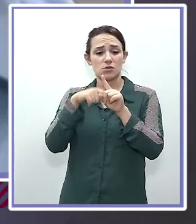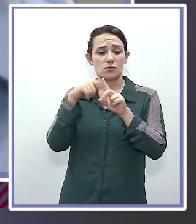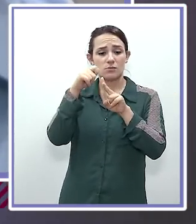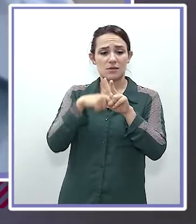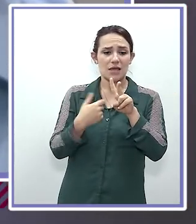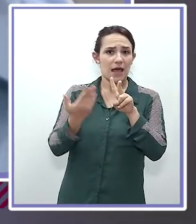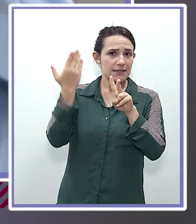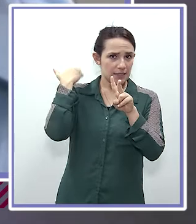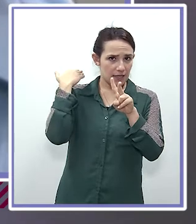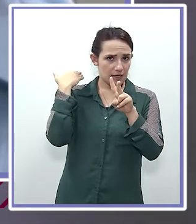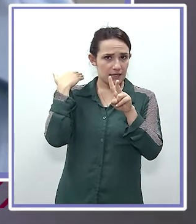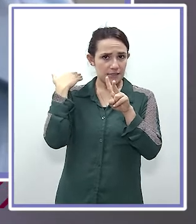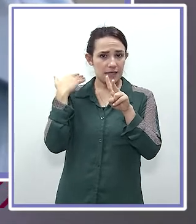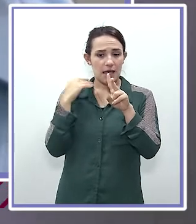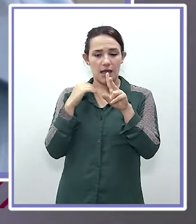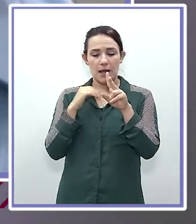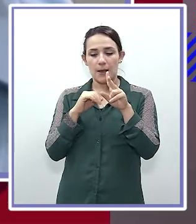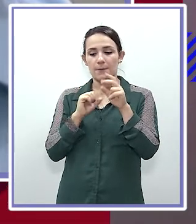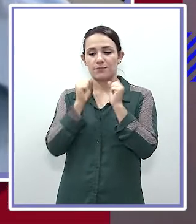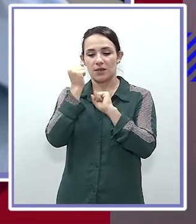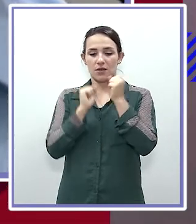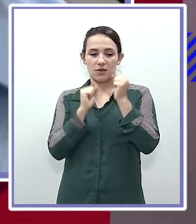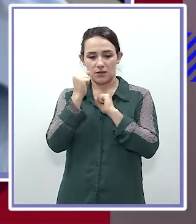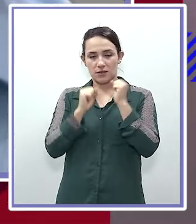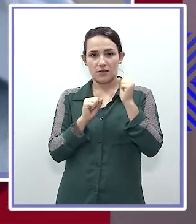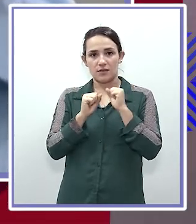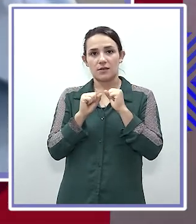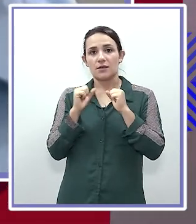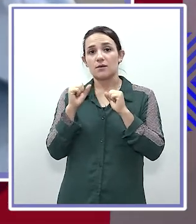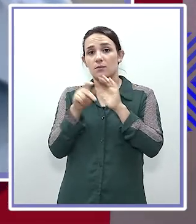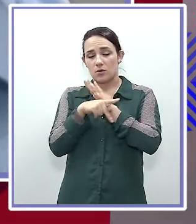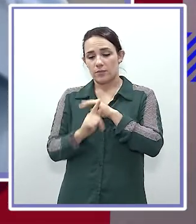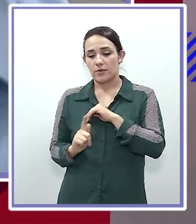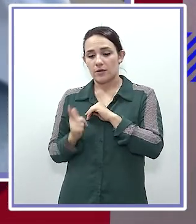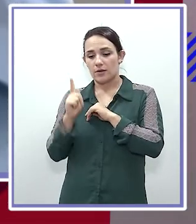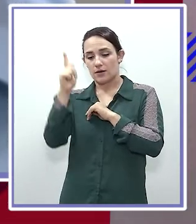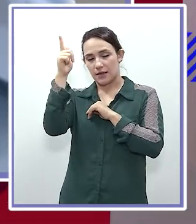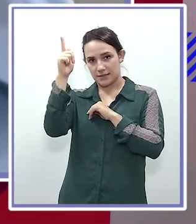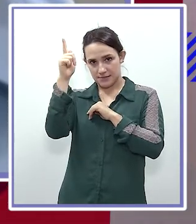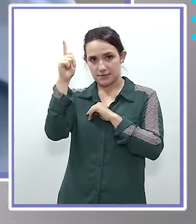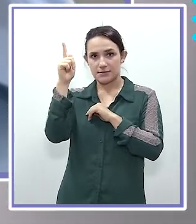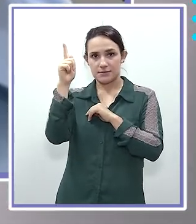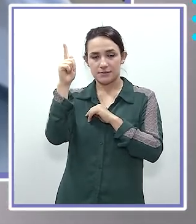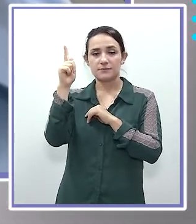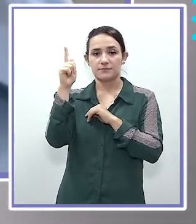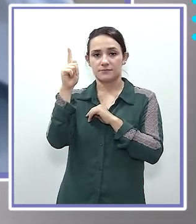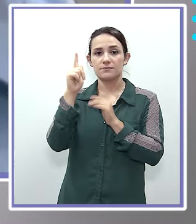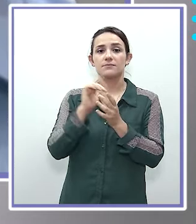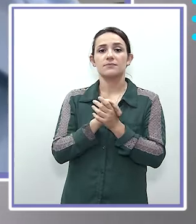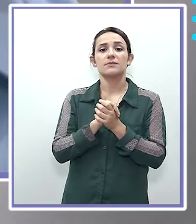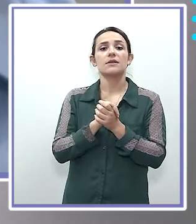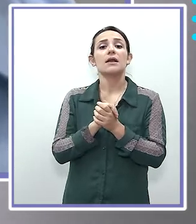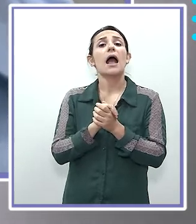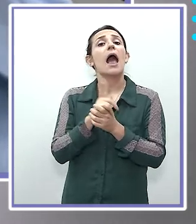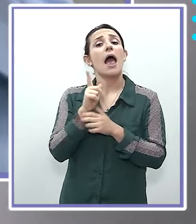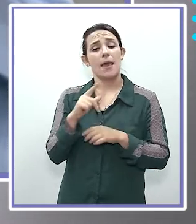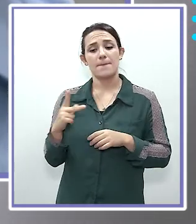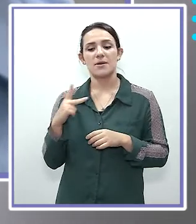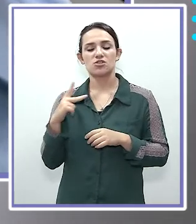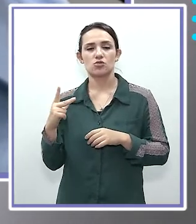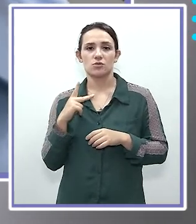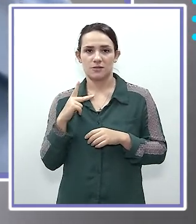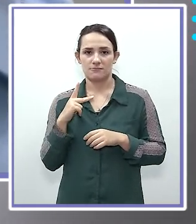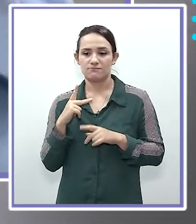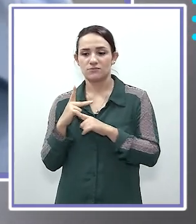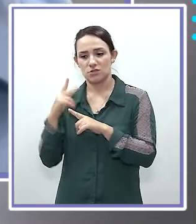que a usina termoelétrica aqui de Campo Grande, a William Jorna, que é movida a gás, ela é privada e os